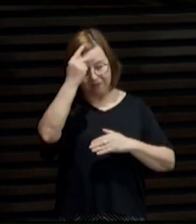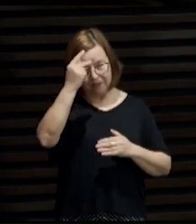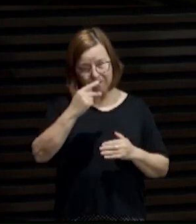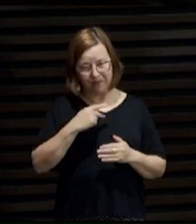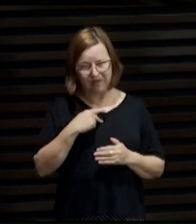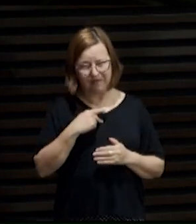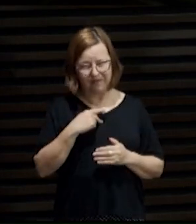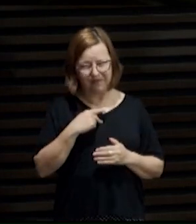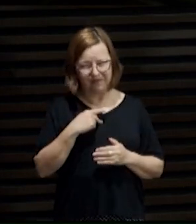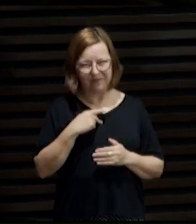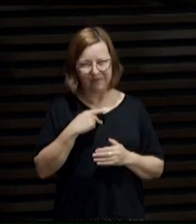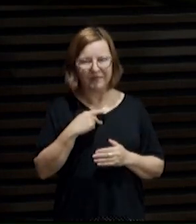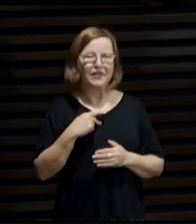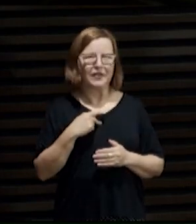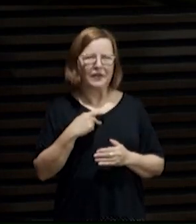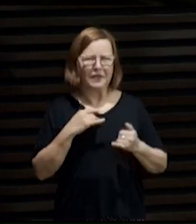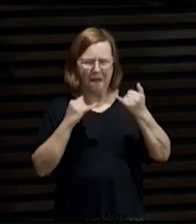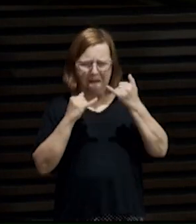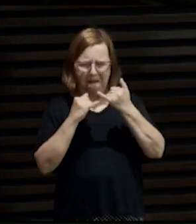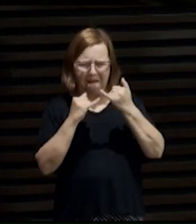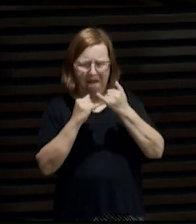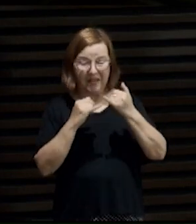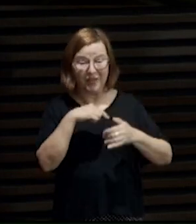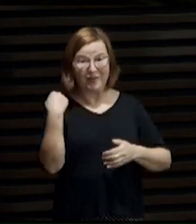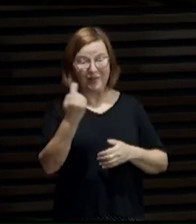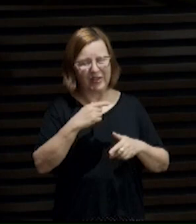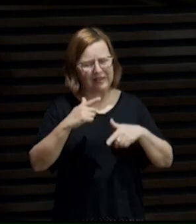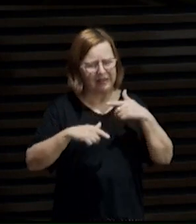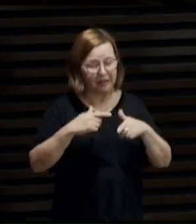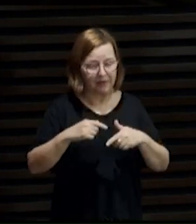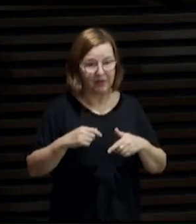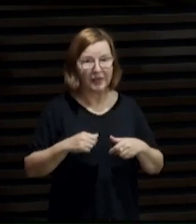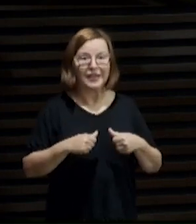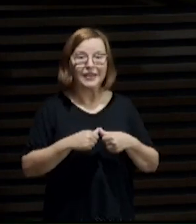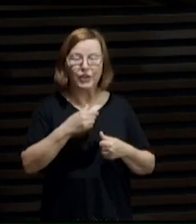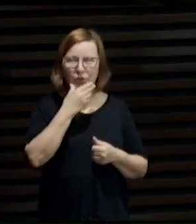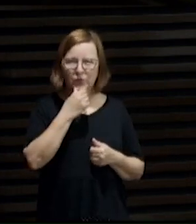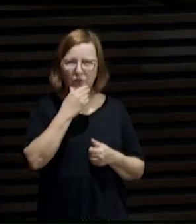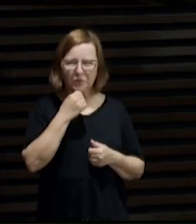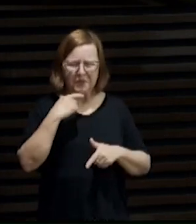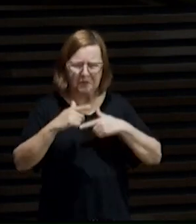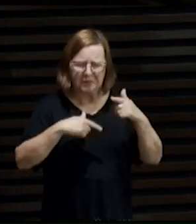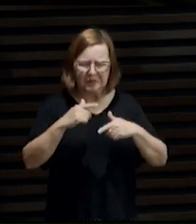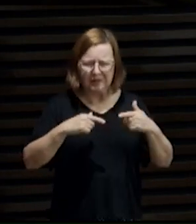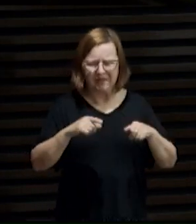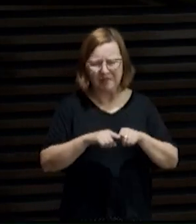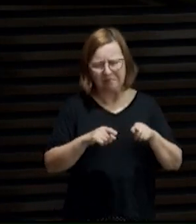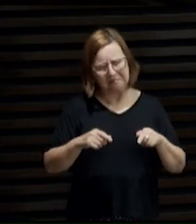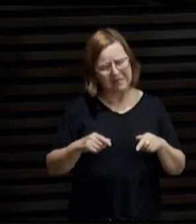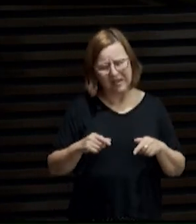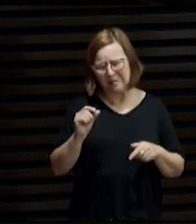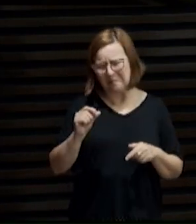trabalho. Então este homem que passou o dia se matando de trabalhar e não viu o resultado, ele pode dizer à sua esposa: hoje